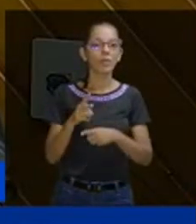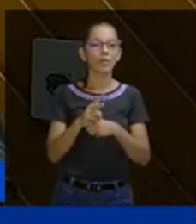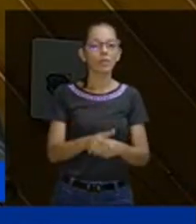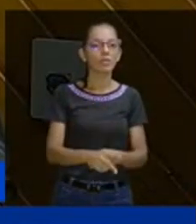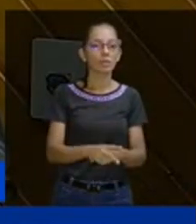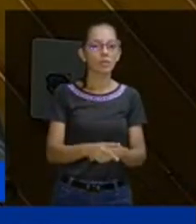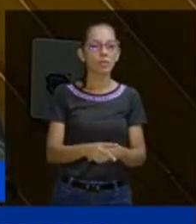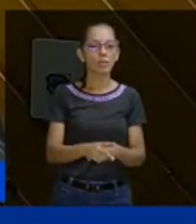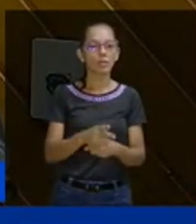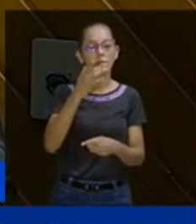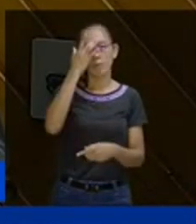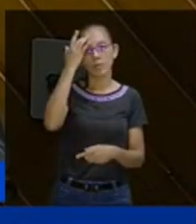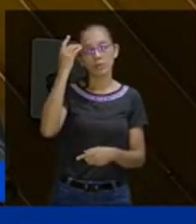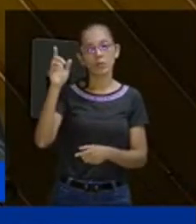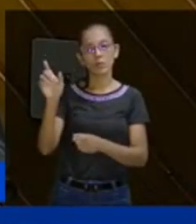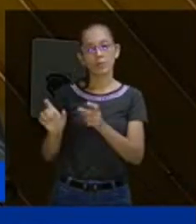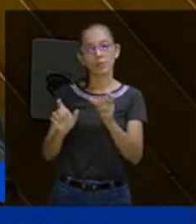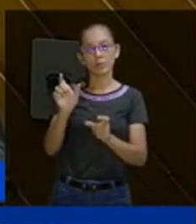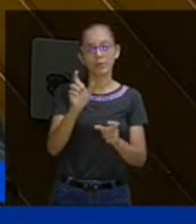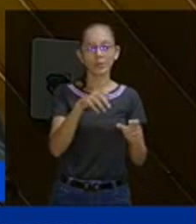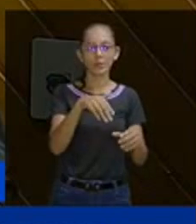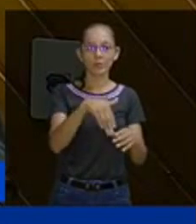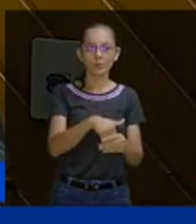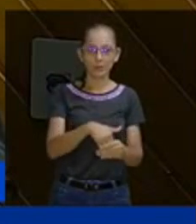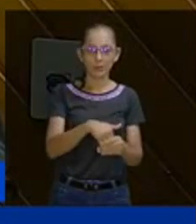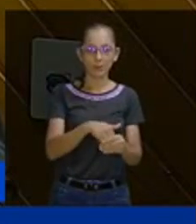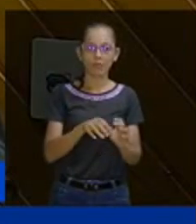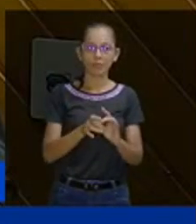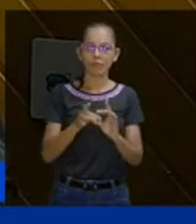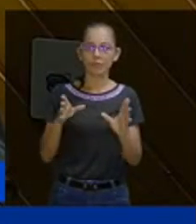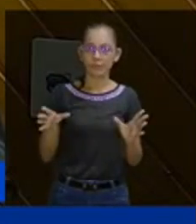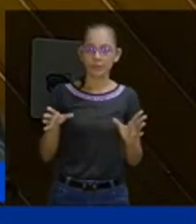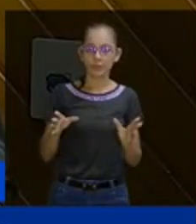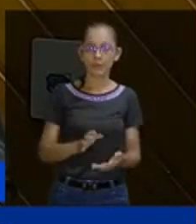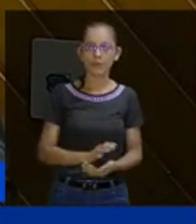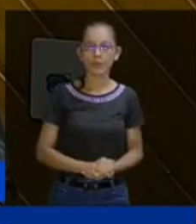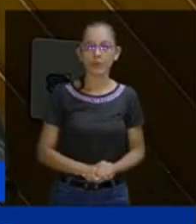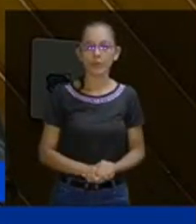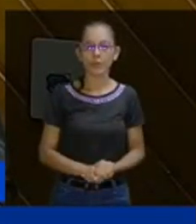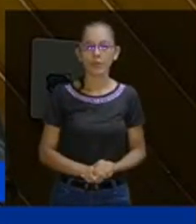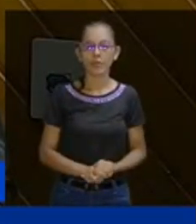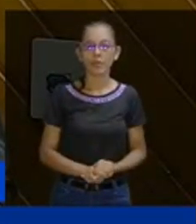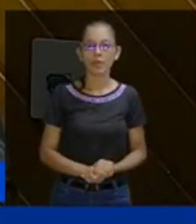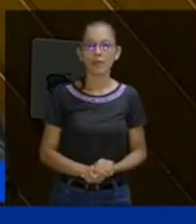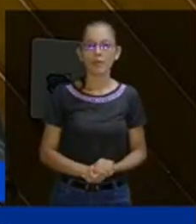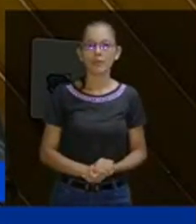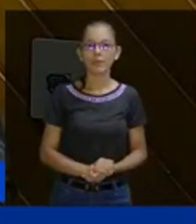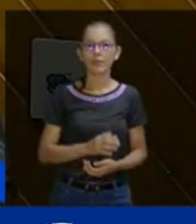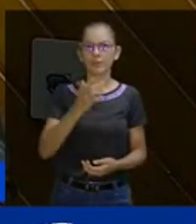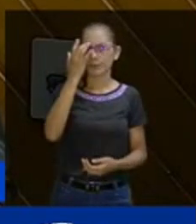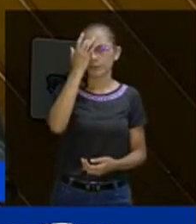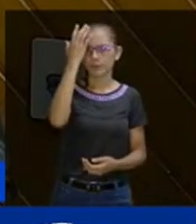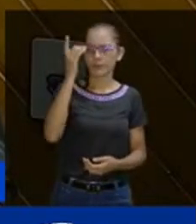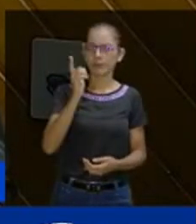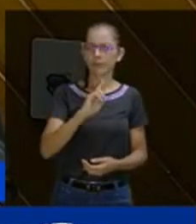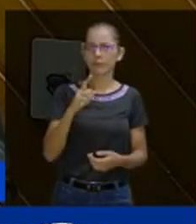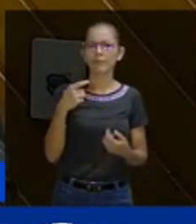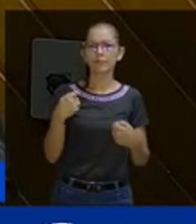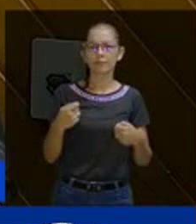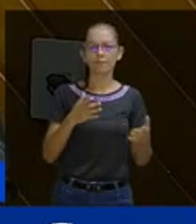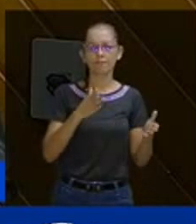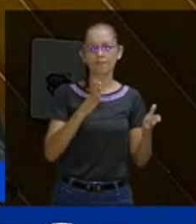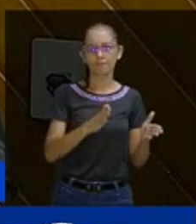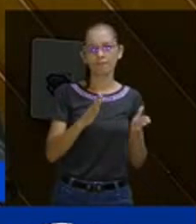do voto do eleitor e zelar pelo processo democrático. Esta missão se impõe não apenas para organizar